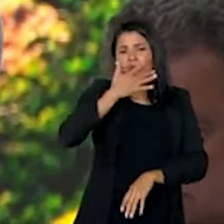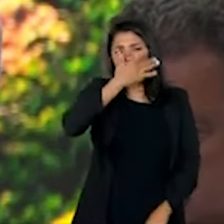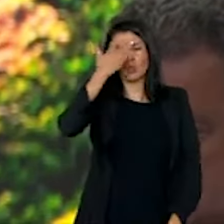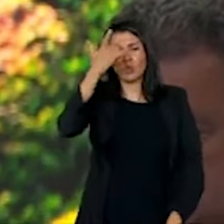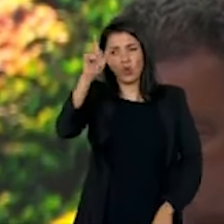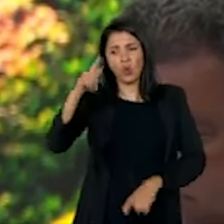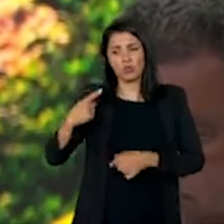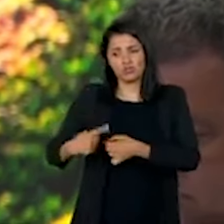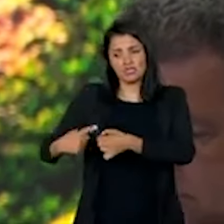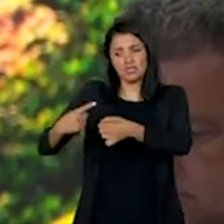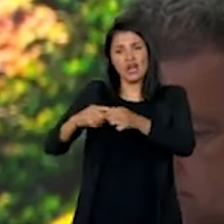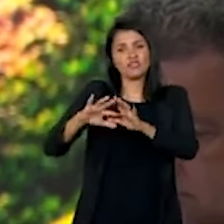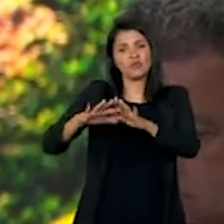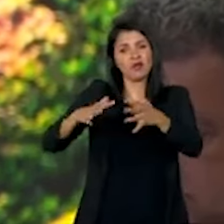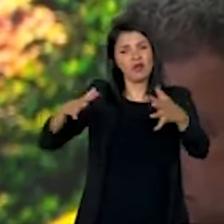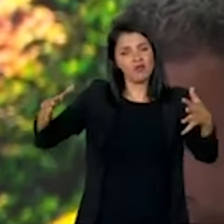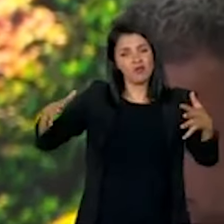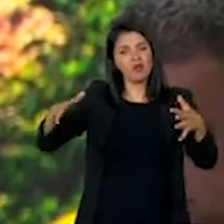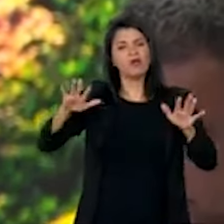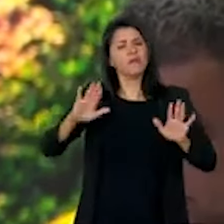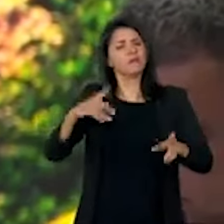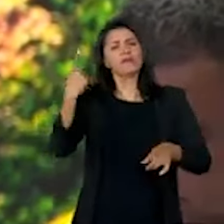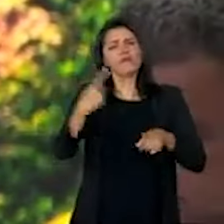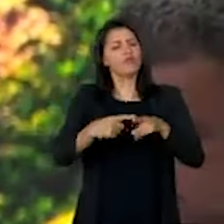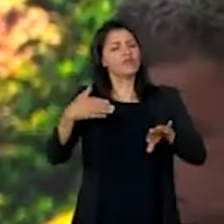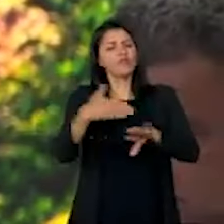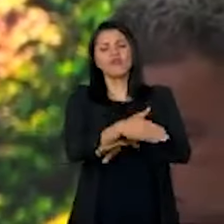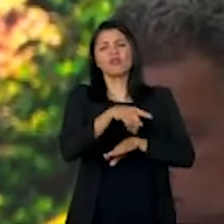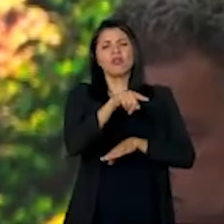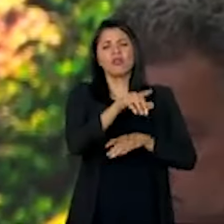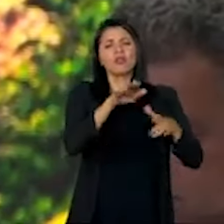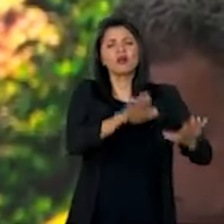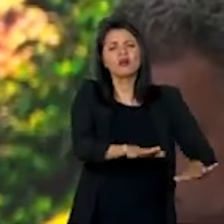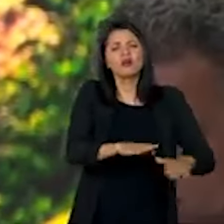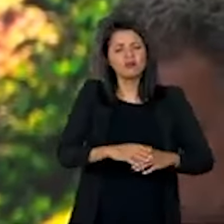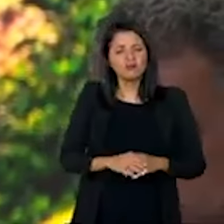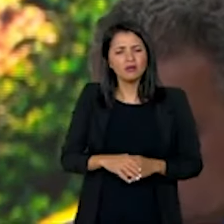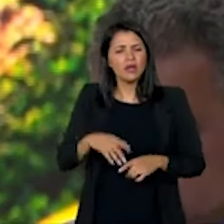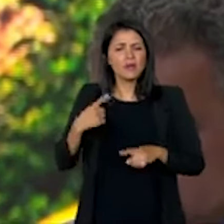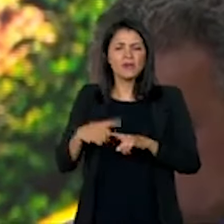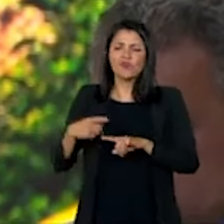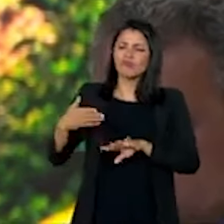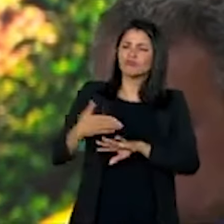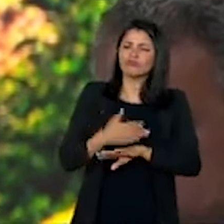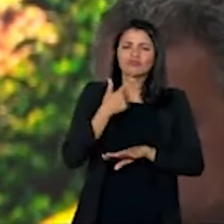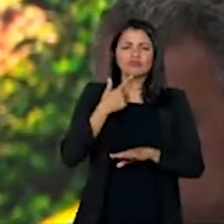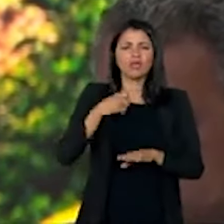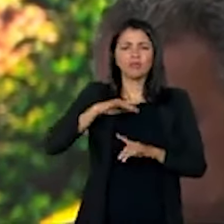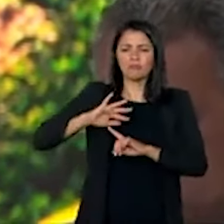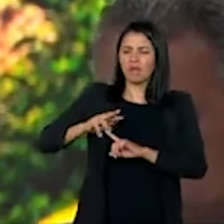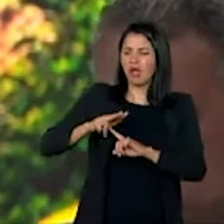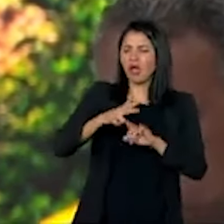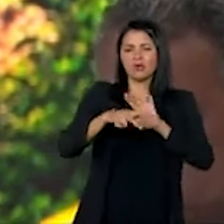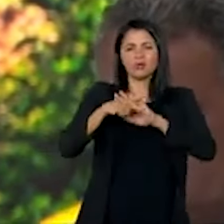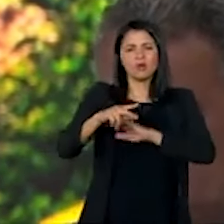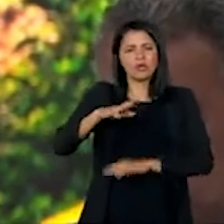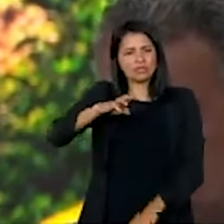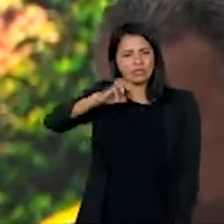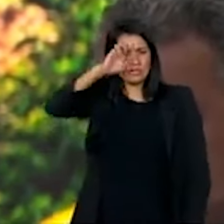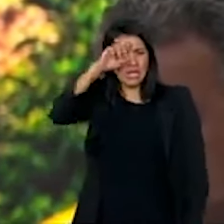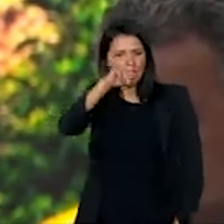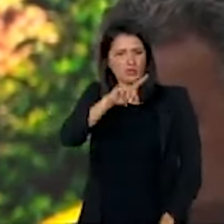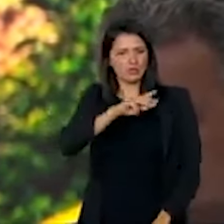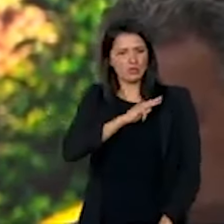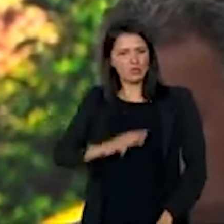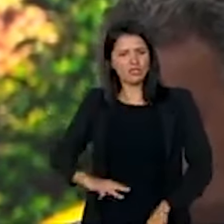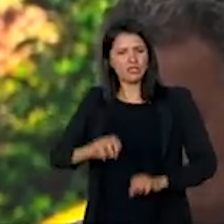outras cidades maiores. Mas por que que eu fui lá? Por que que eu envolvi helicóptero do Exército,